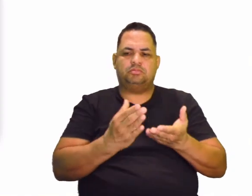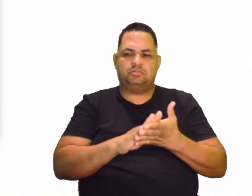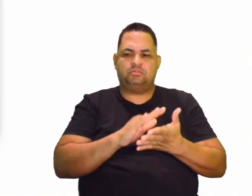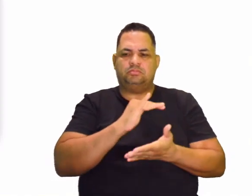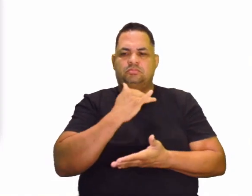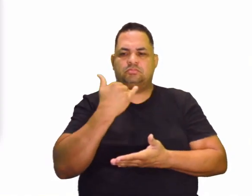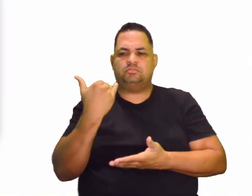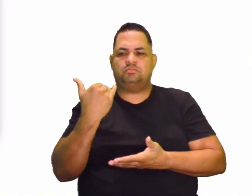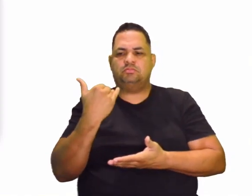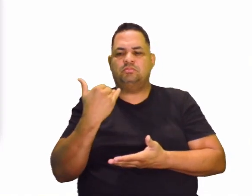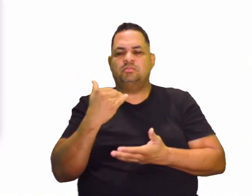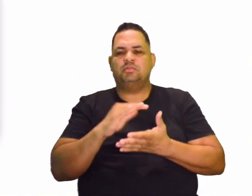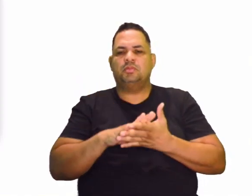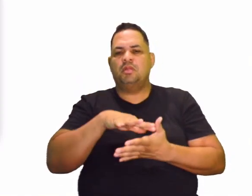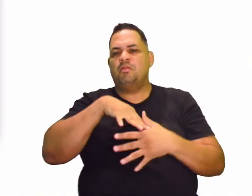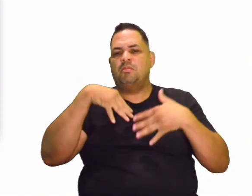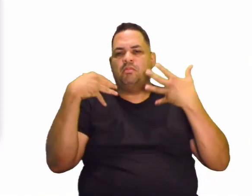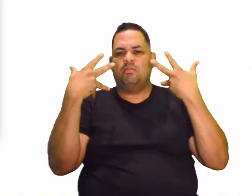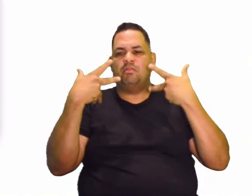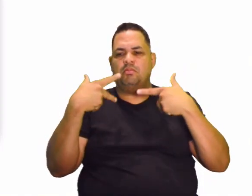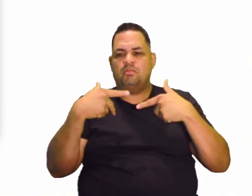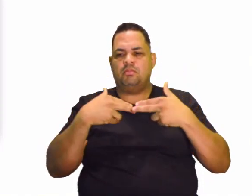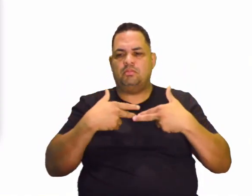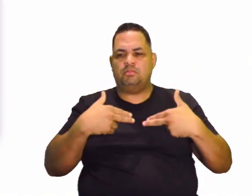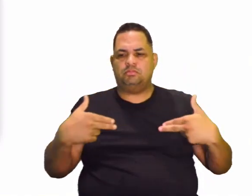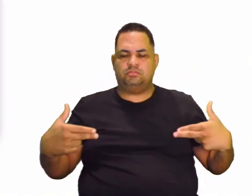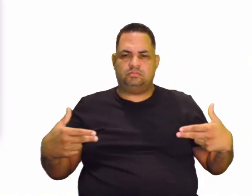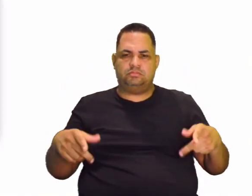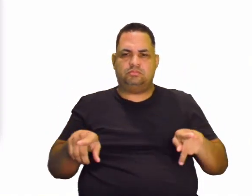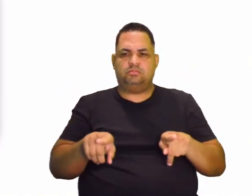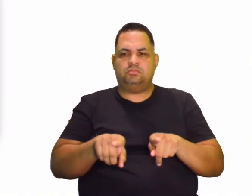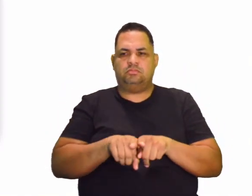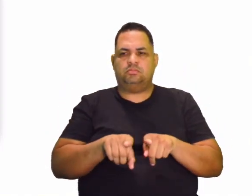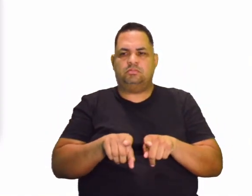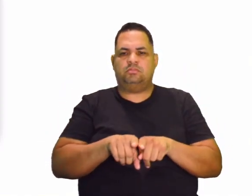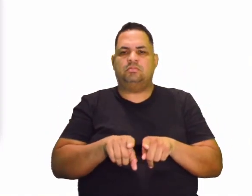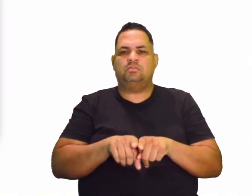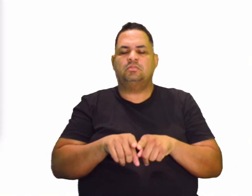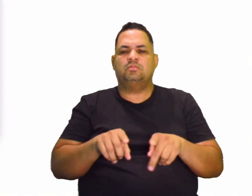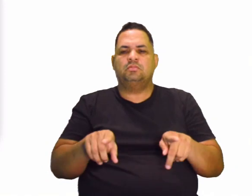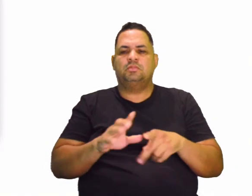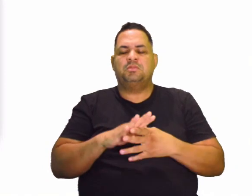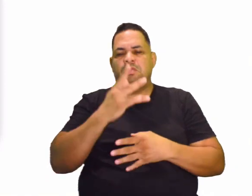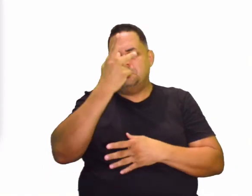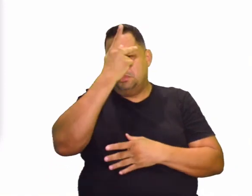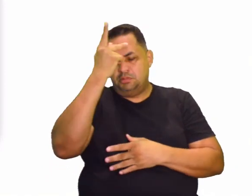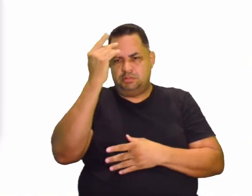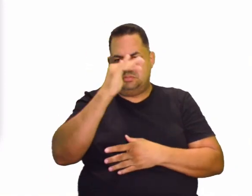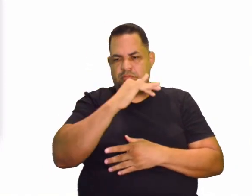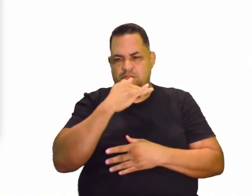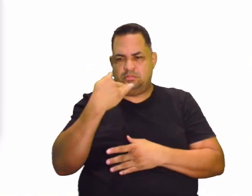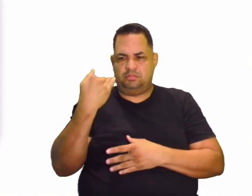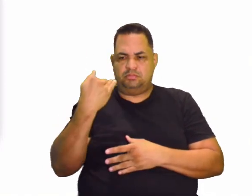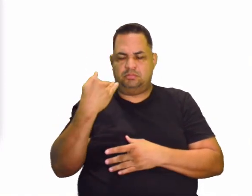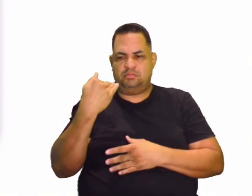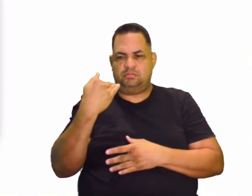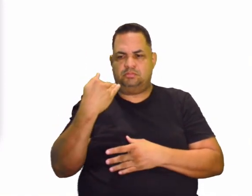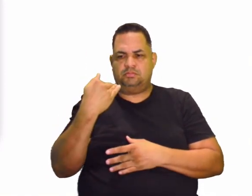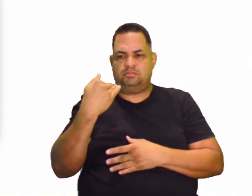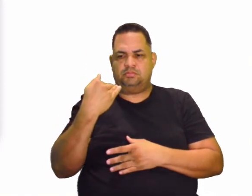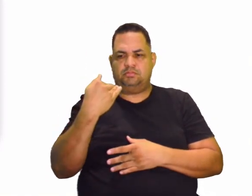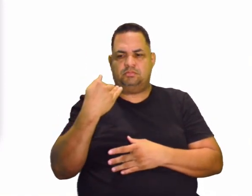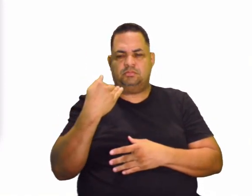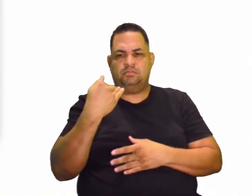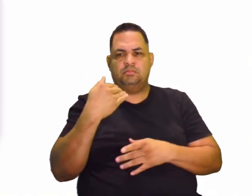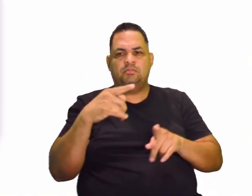serem mortas por animais, né? Como os leões. Assim como morreu pessoas, também morreram muitos animais.